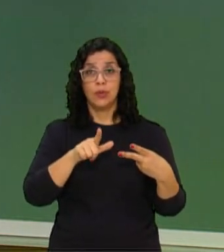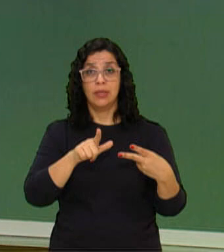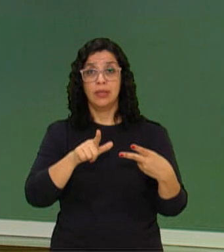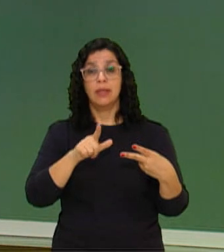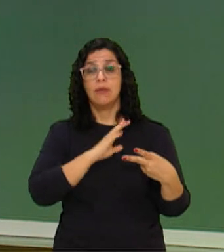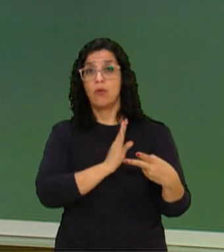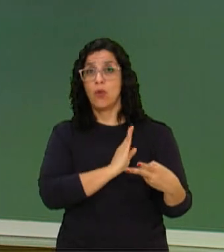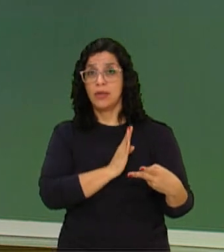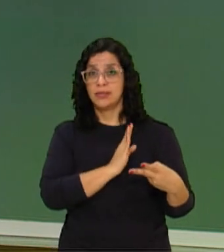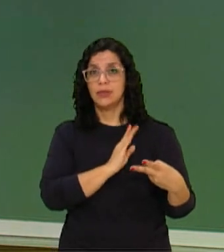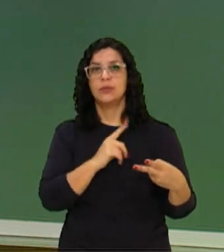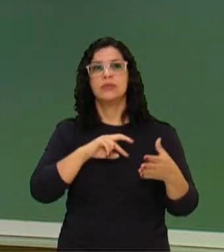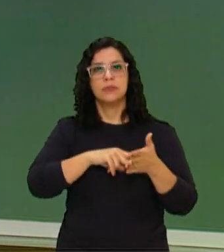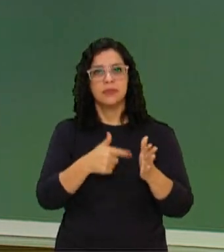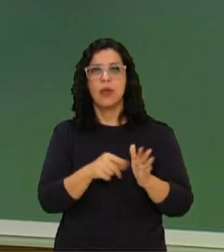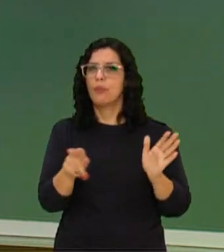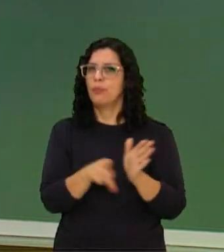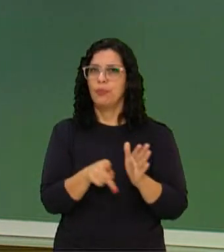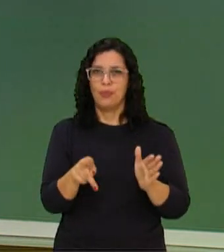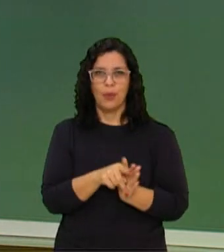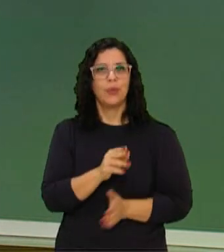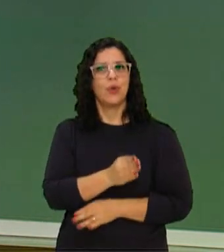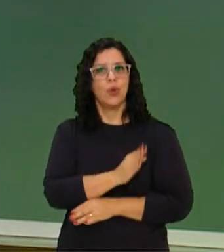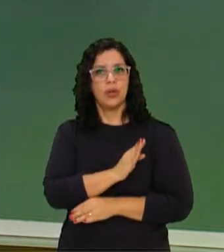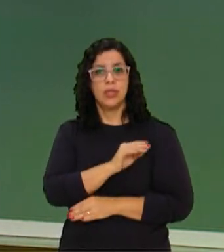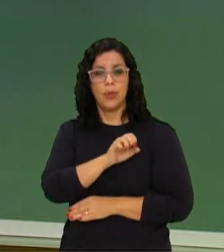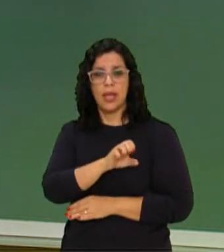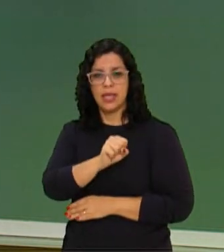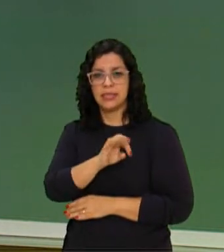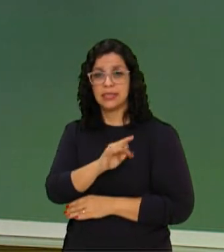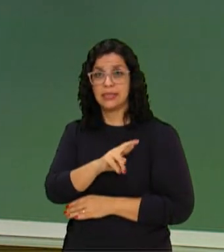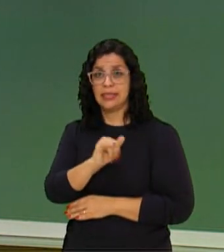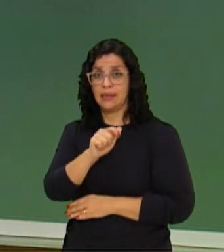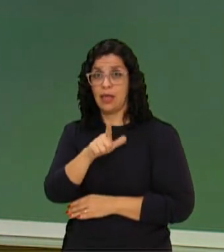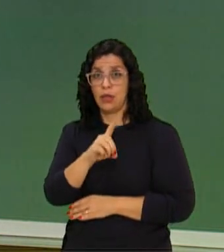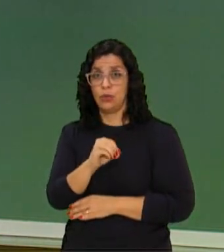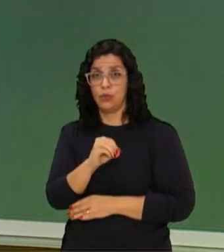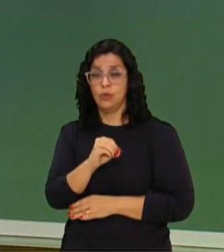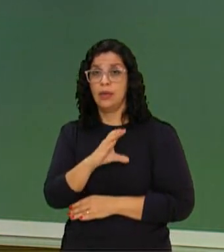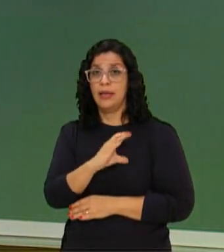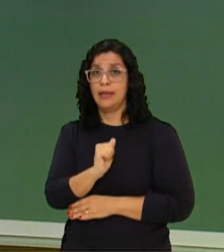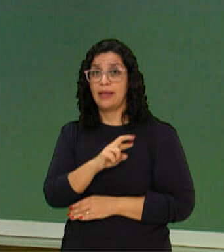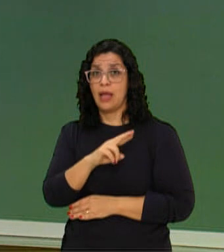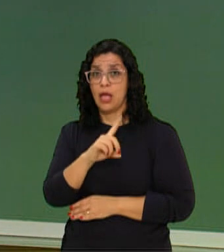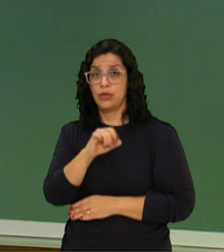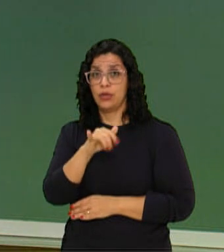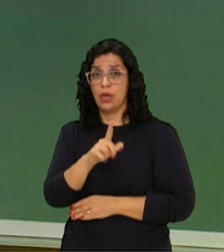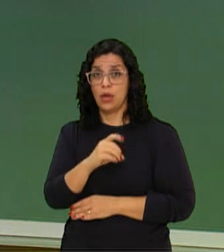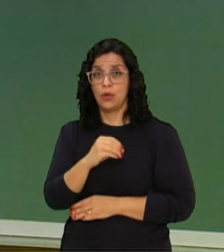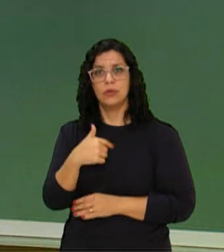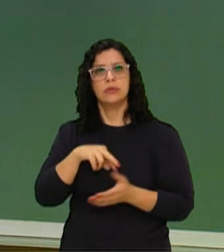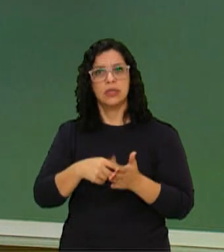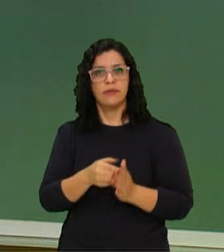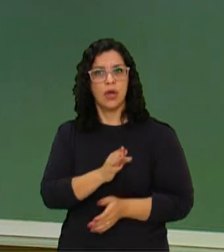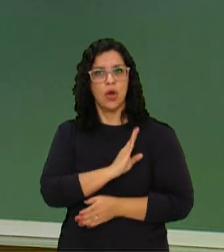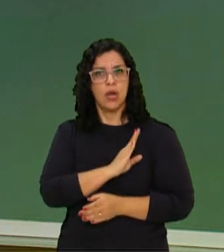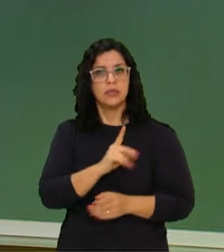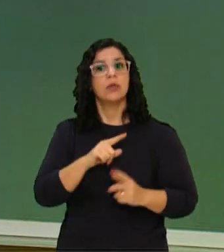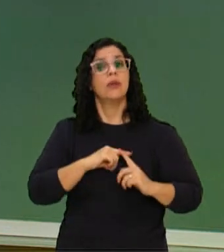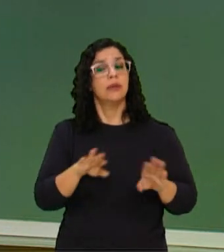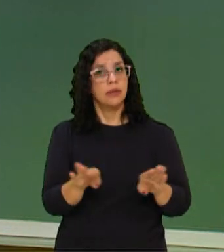estriado cardíaco está especificamente ligado ao coração, ao trabalho do coração em si. Então, o coração é um órgão,